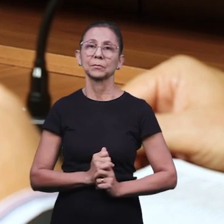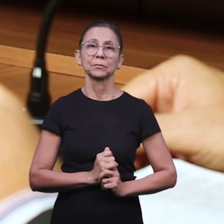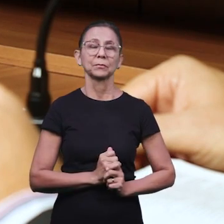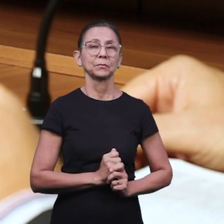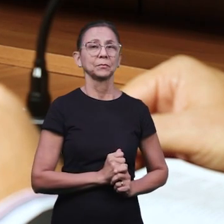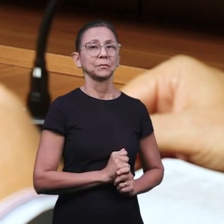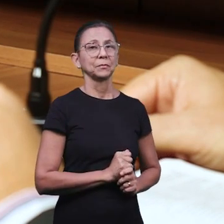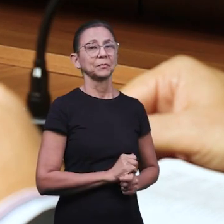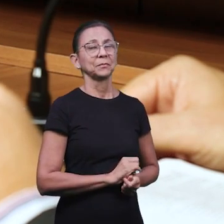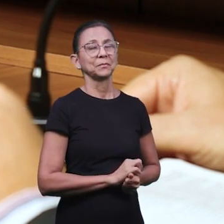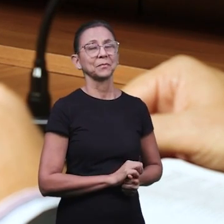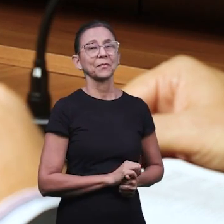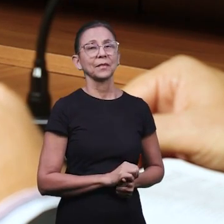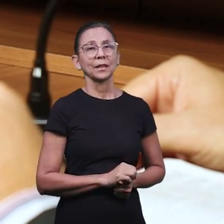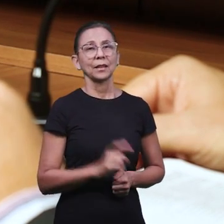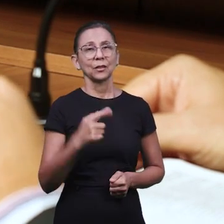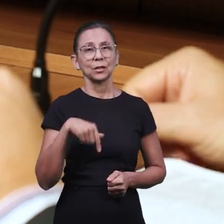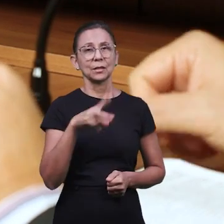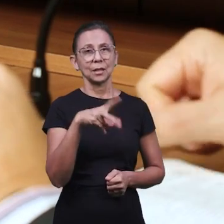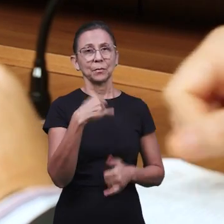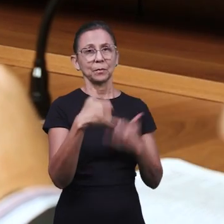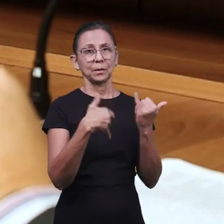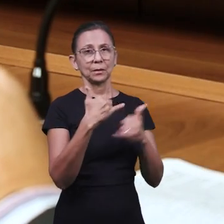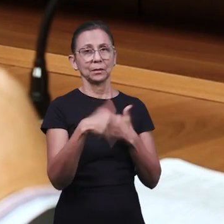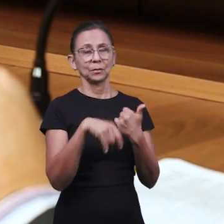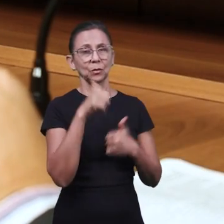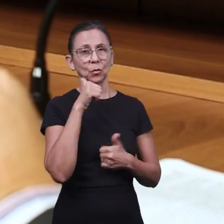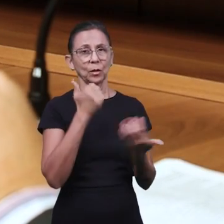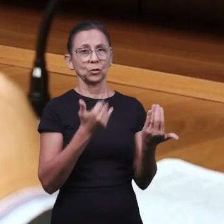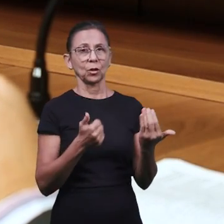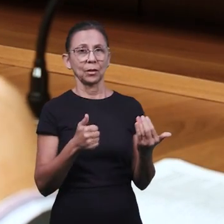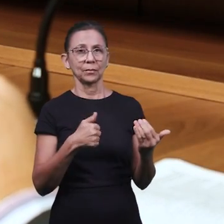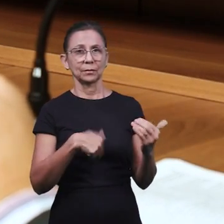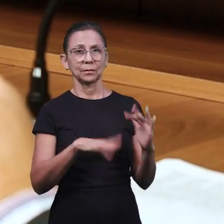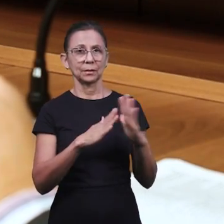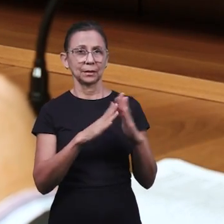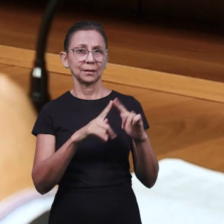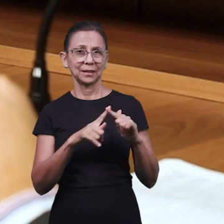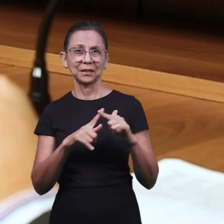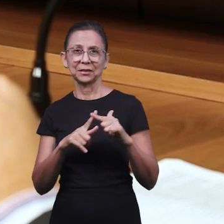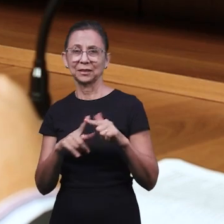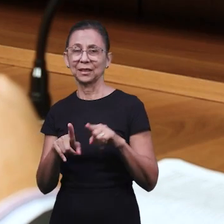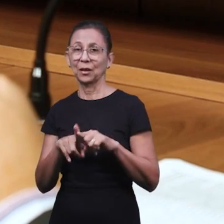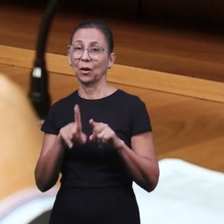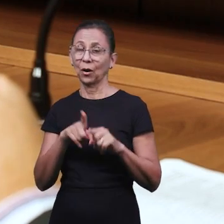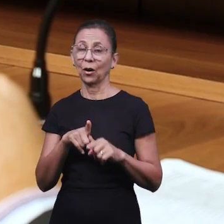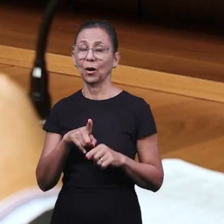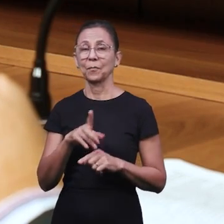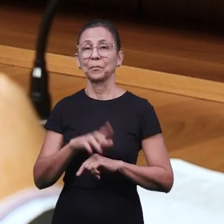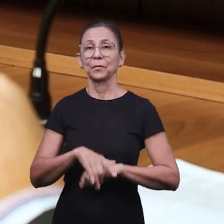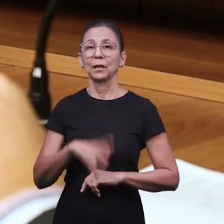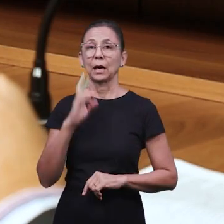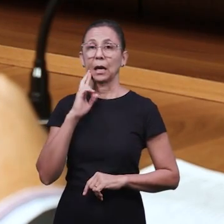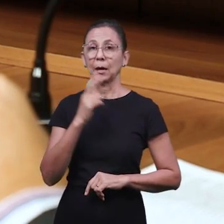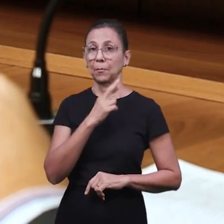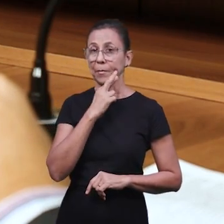buscar água e voltou com um noivo. E é assim mesmo,